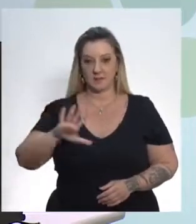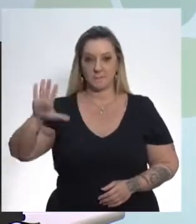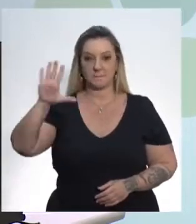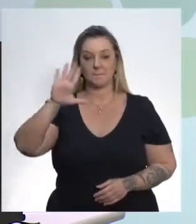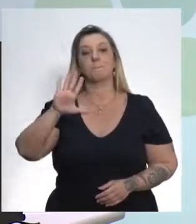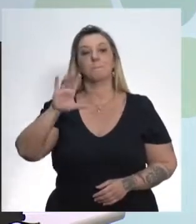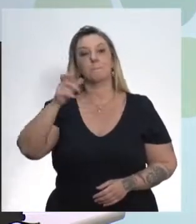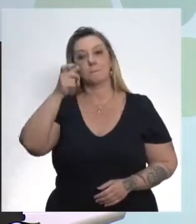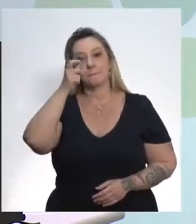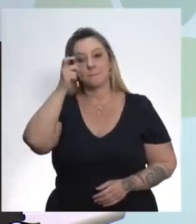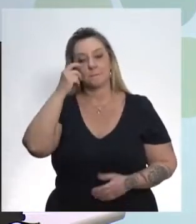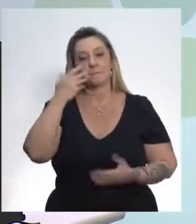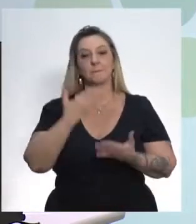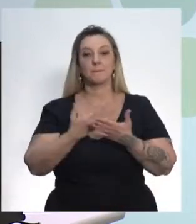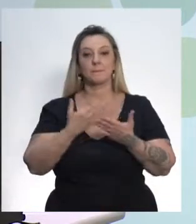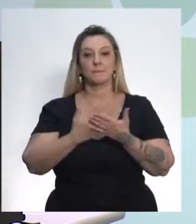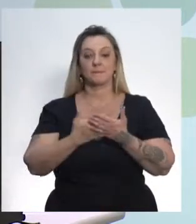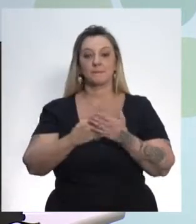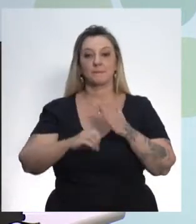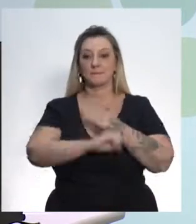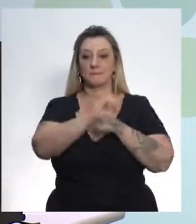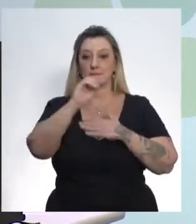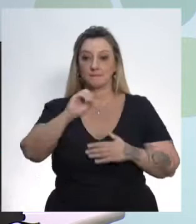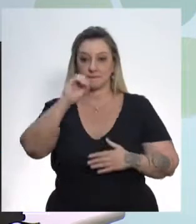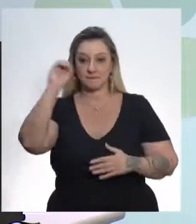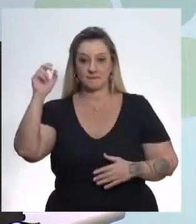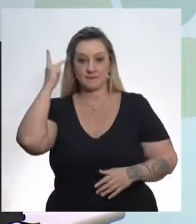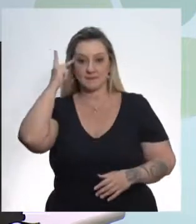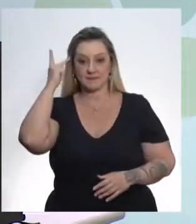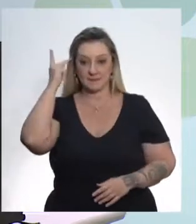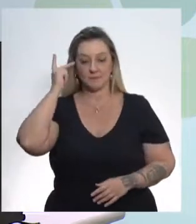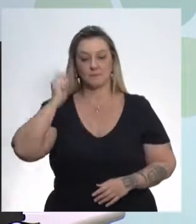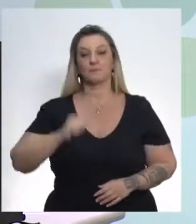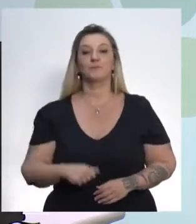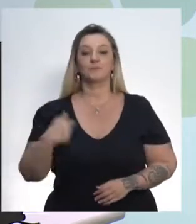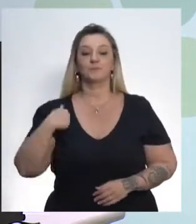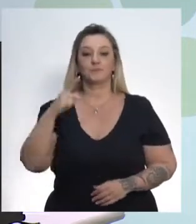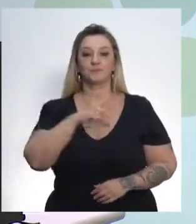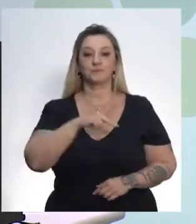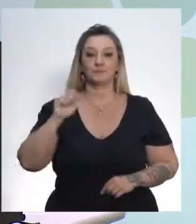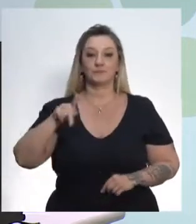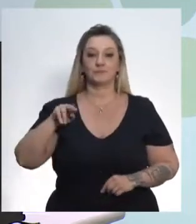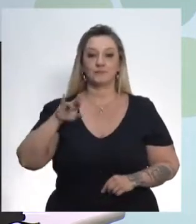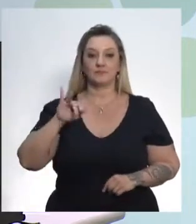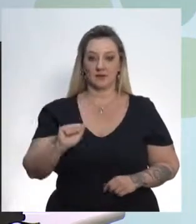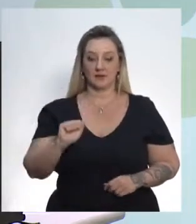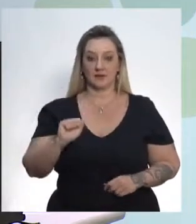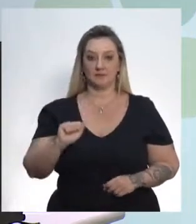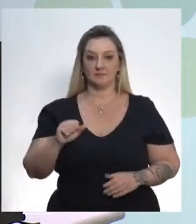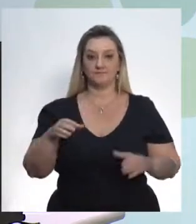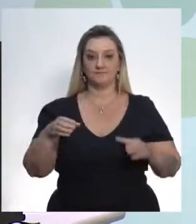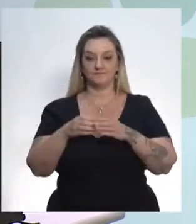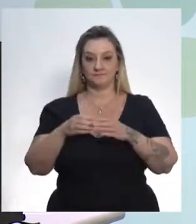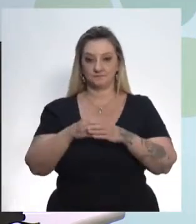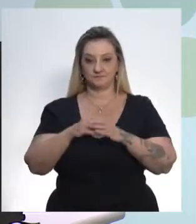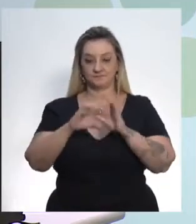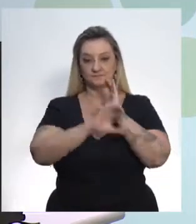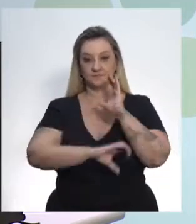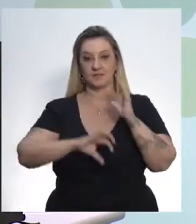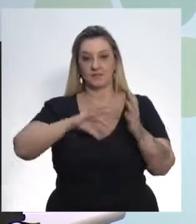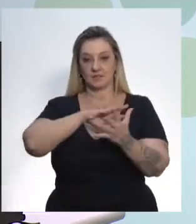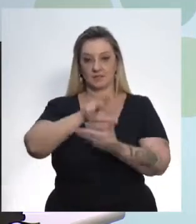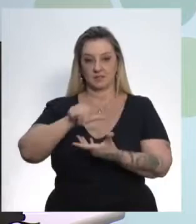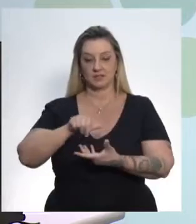nos acompanham aqui pelo Centro de Mídias de São Paulo. Eu sou a professora Andréa Cardoso, da equipe curricular de Geografia